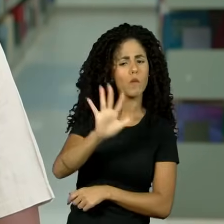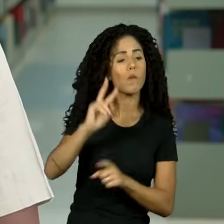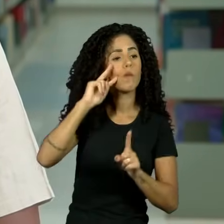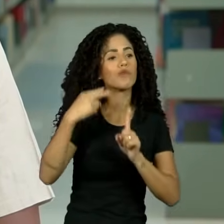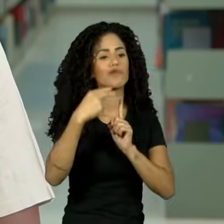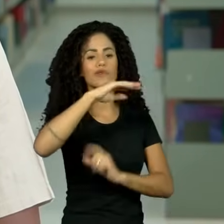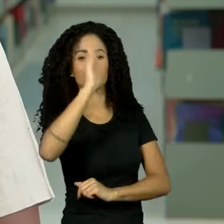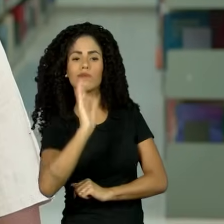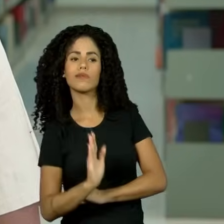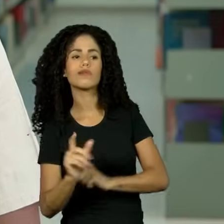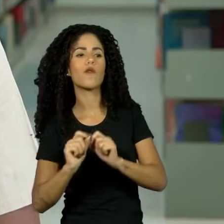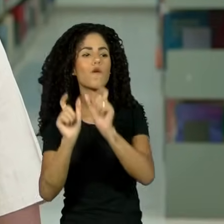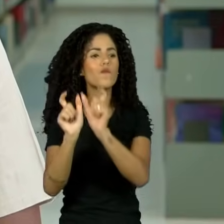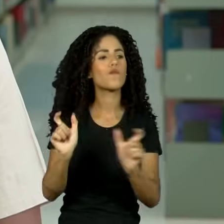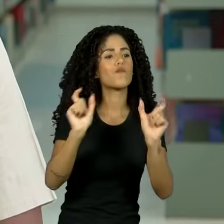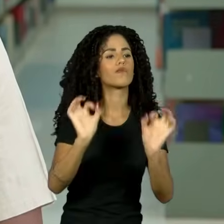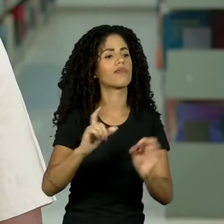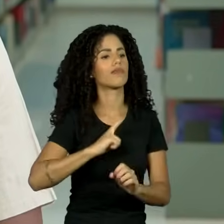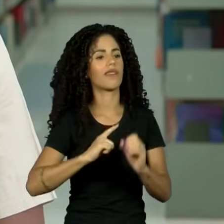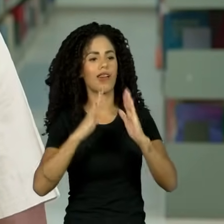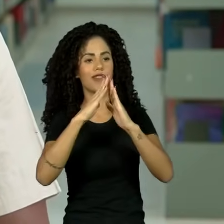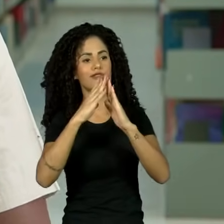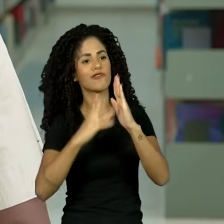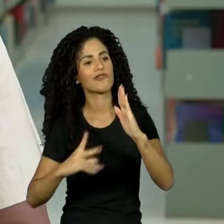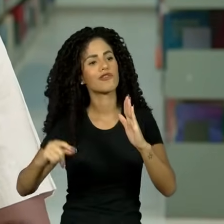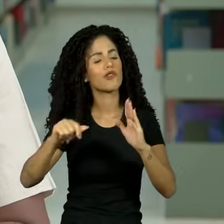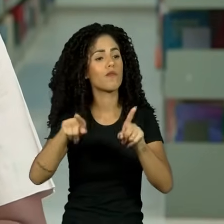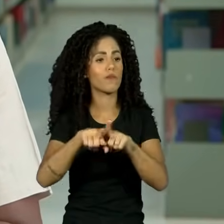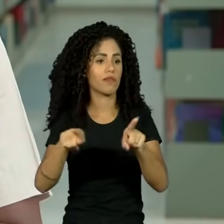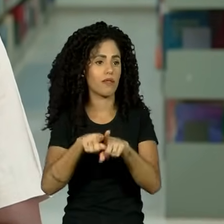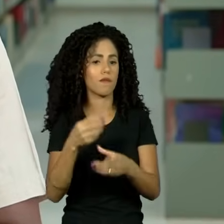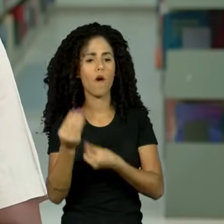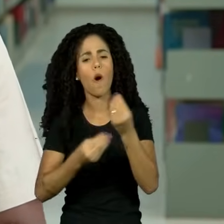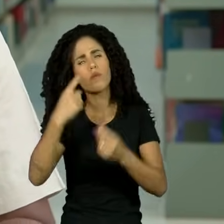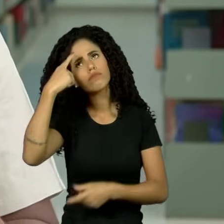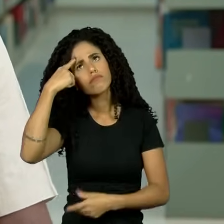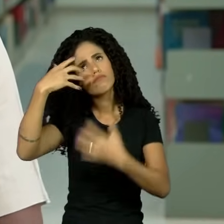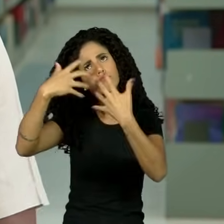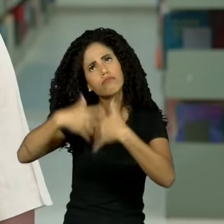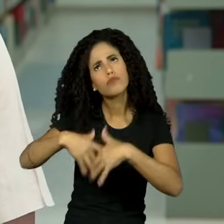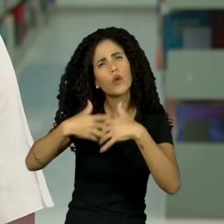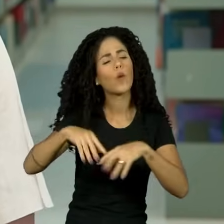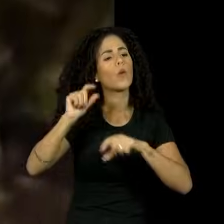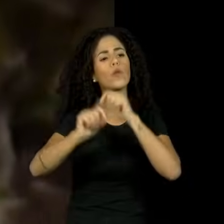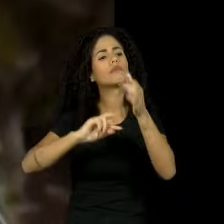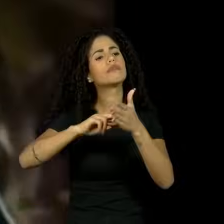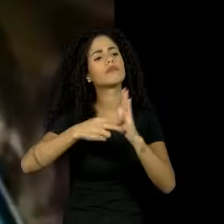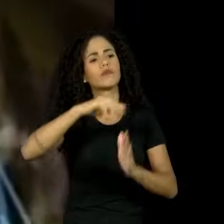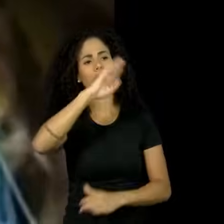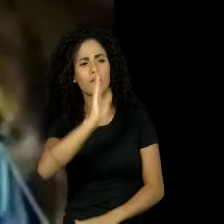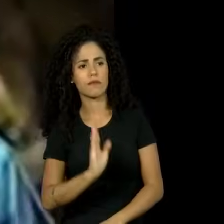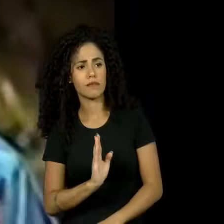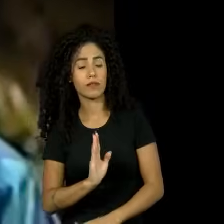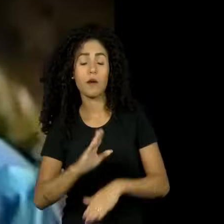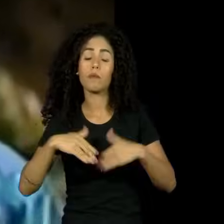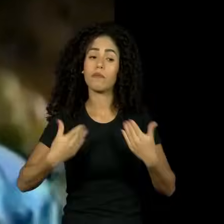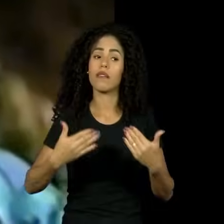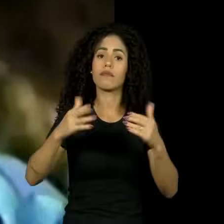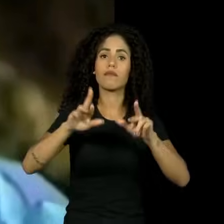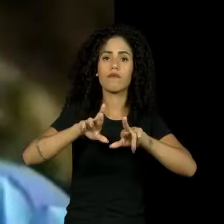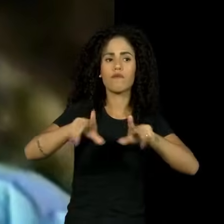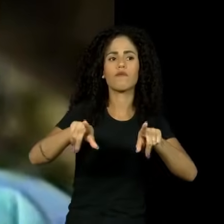circulação um conceito como quilombo para pensar o que é o território nacional. É muito